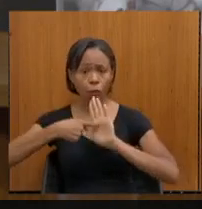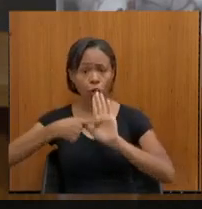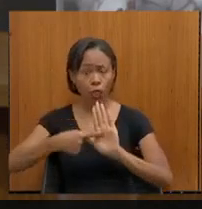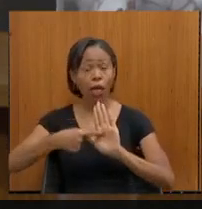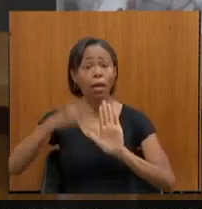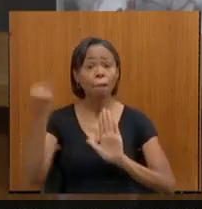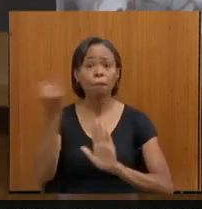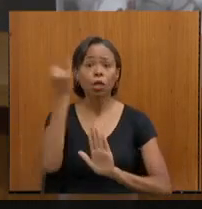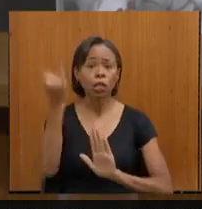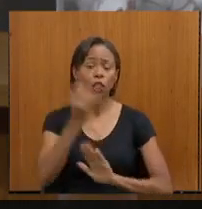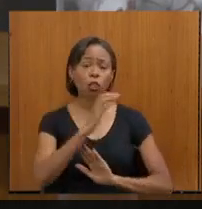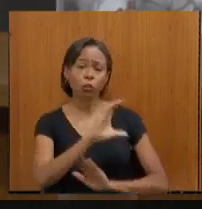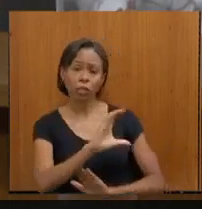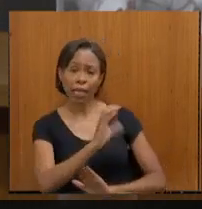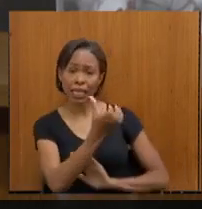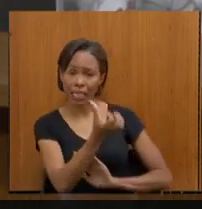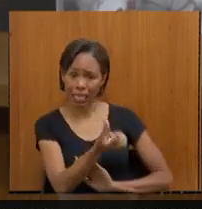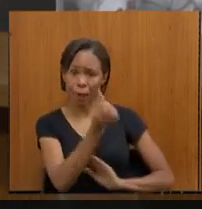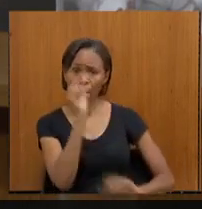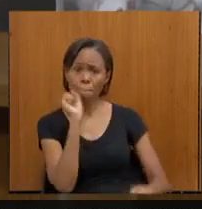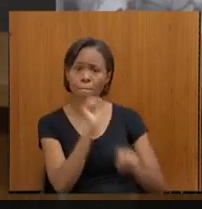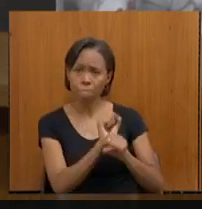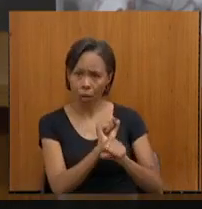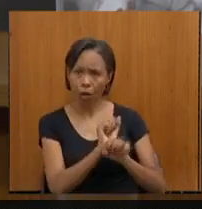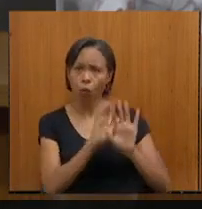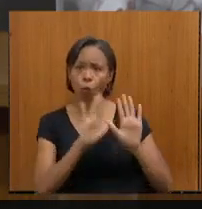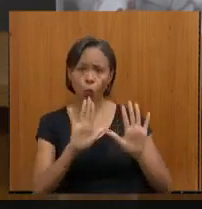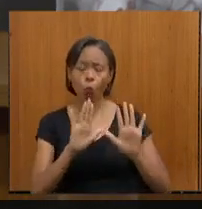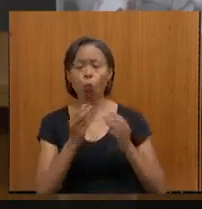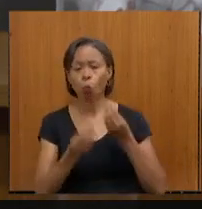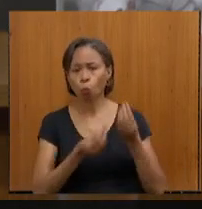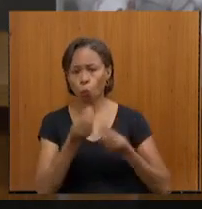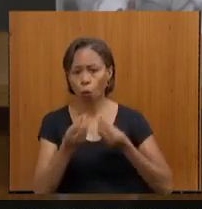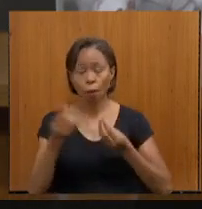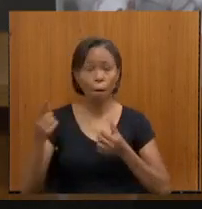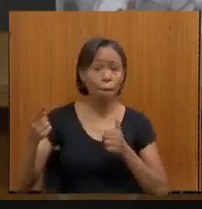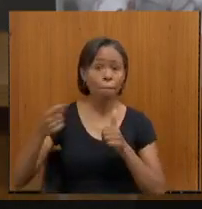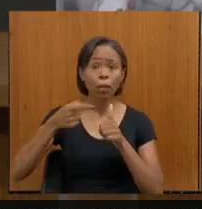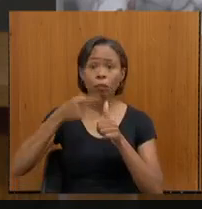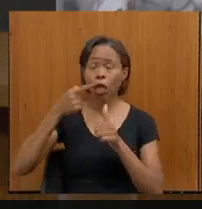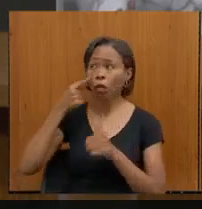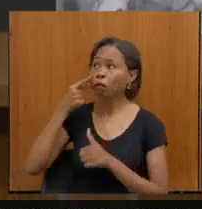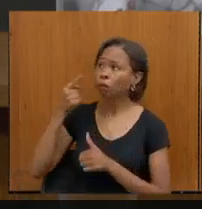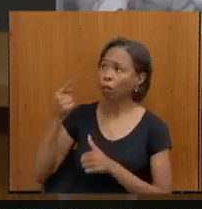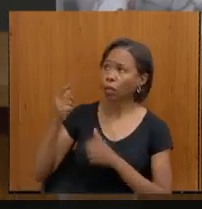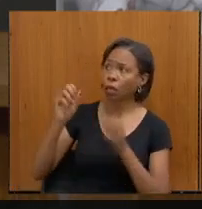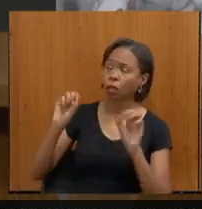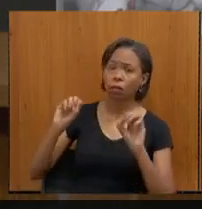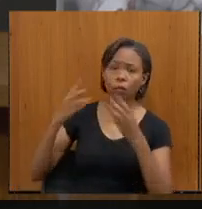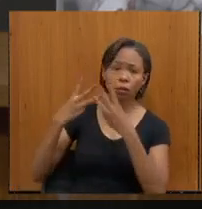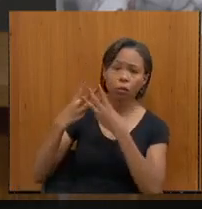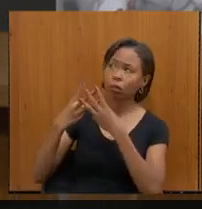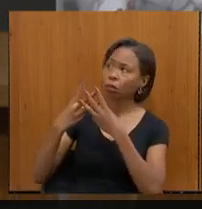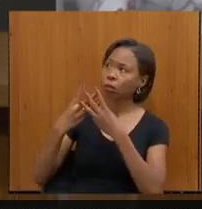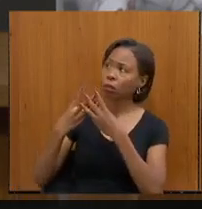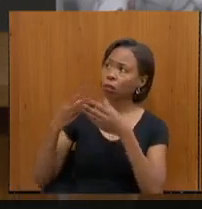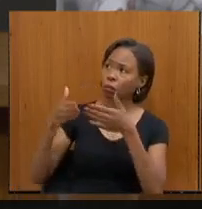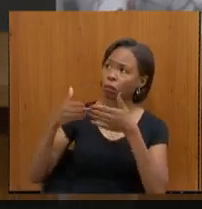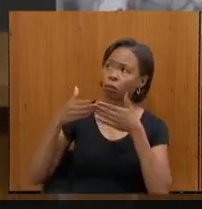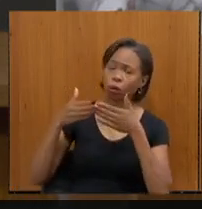descarbonização Então se a gente olhar o primeiro o primeiro postulado por favor